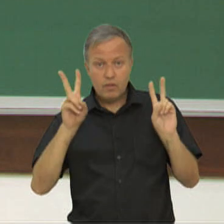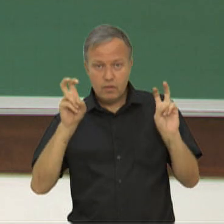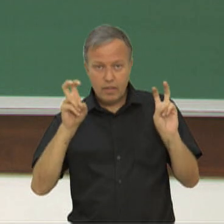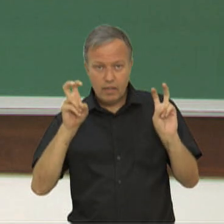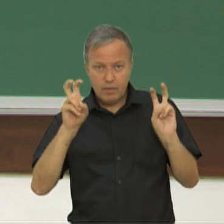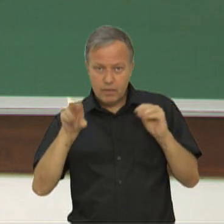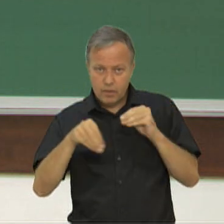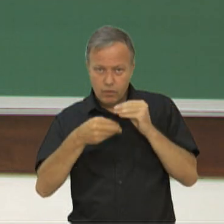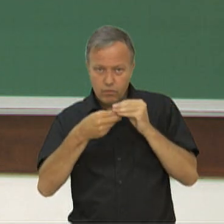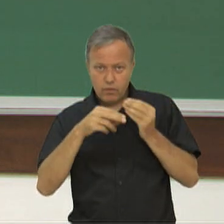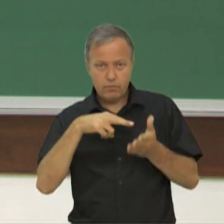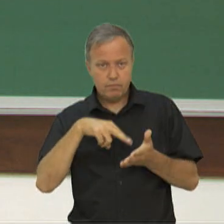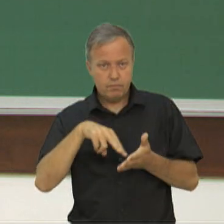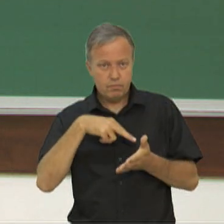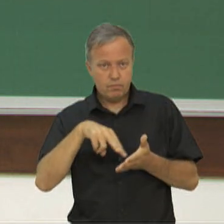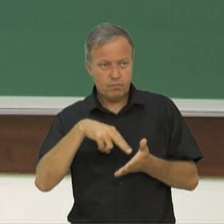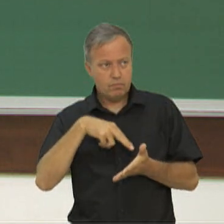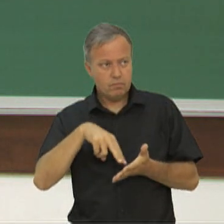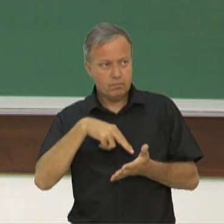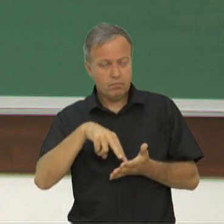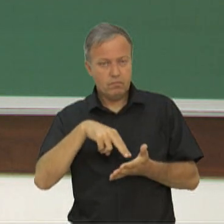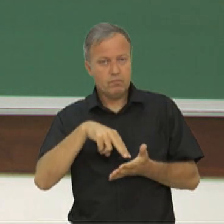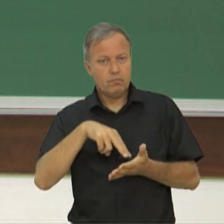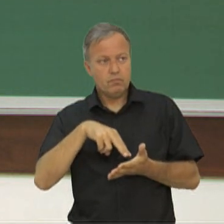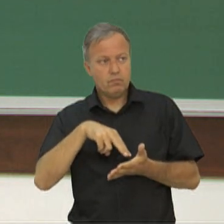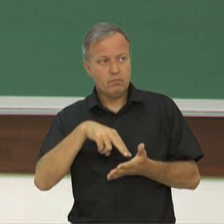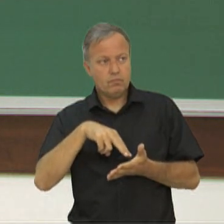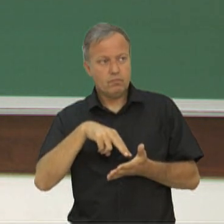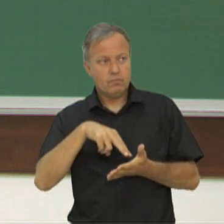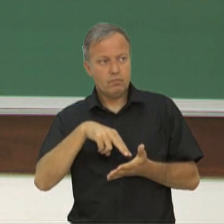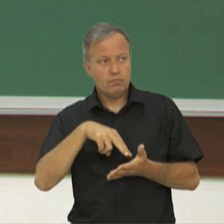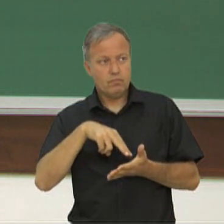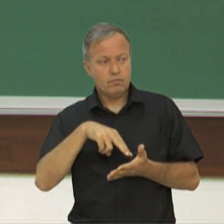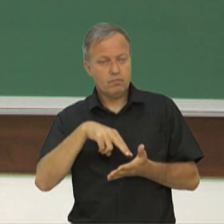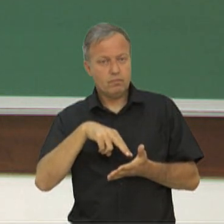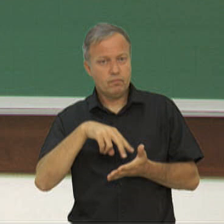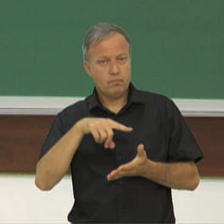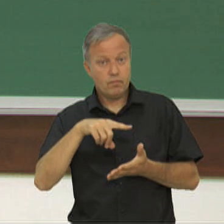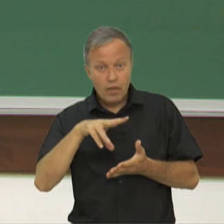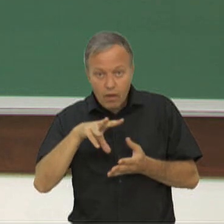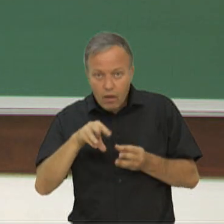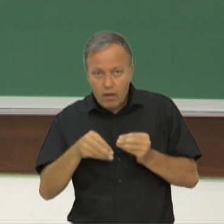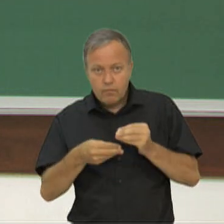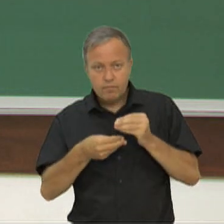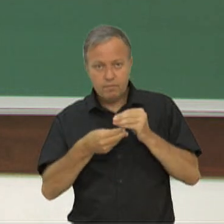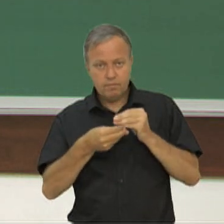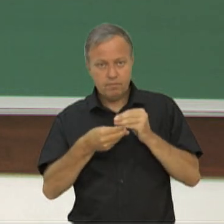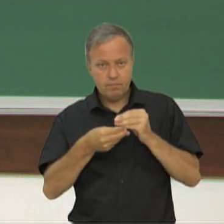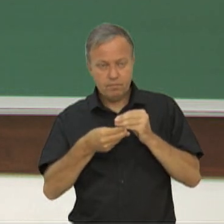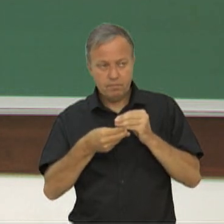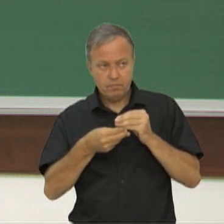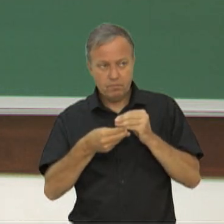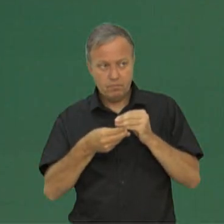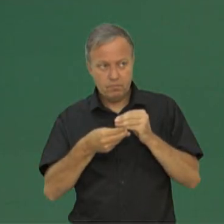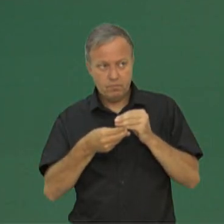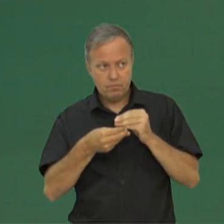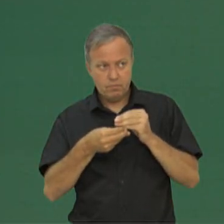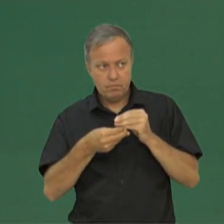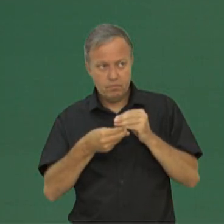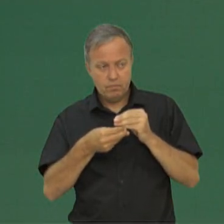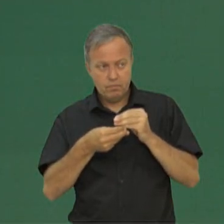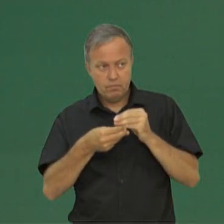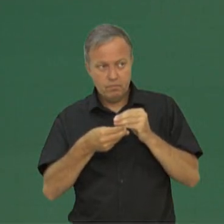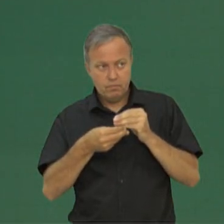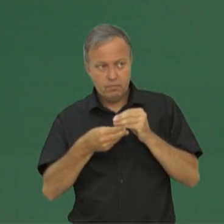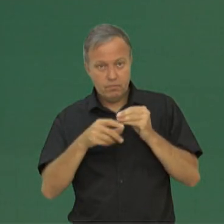temática. Então, essa temática não existia. Então, aqui foi incorporado. Por isso, pessoal,